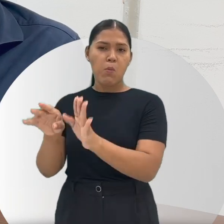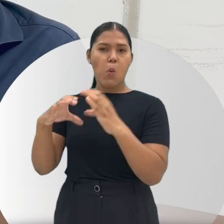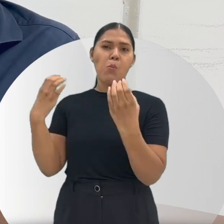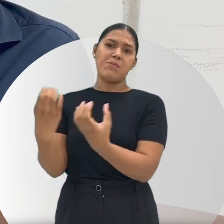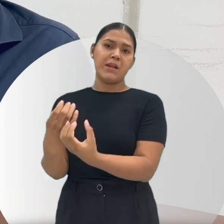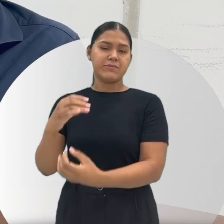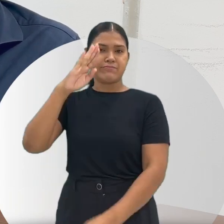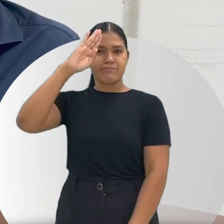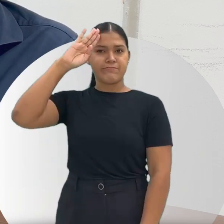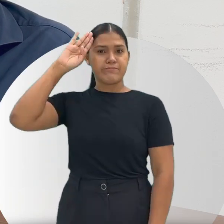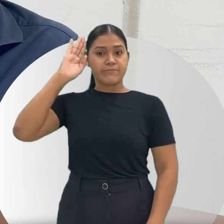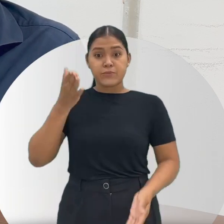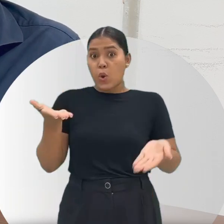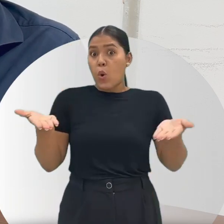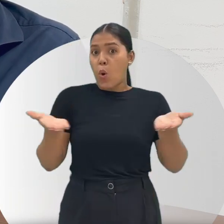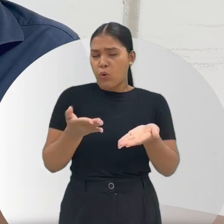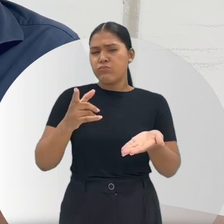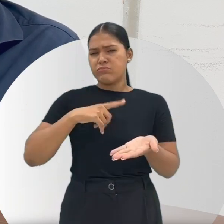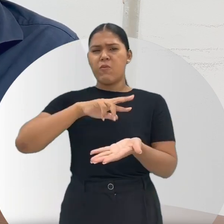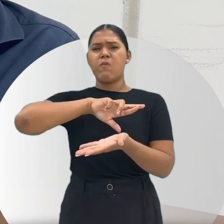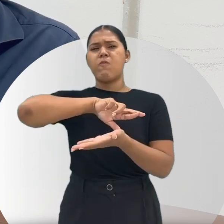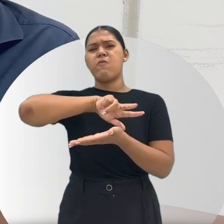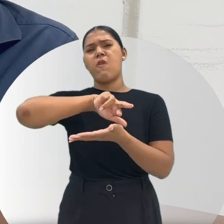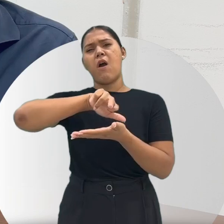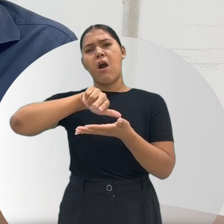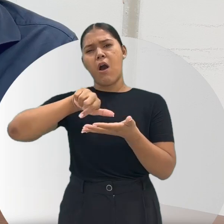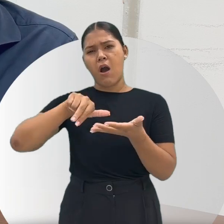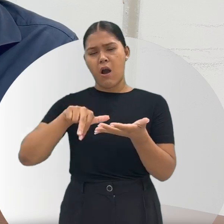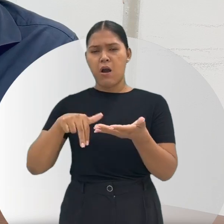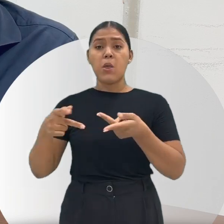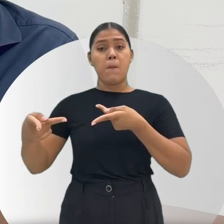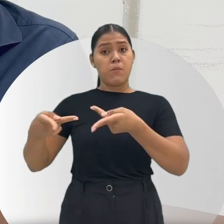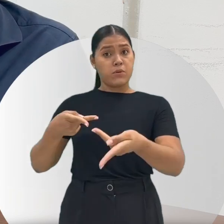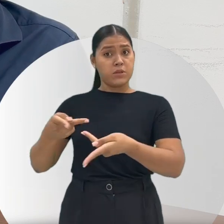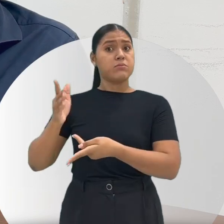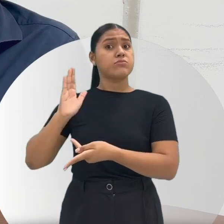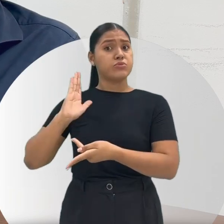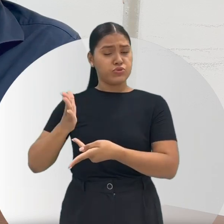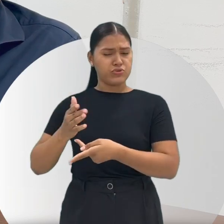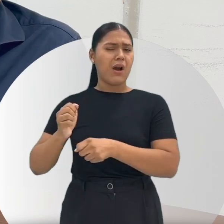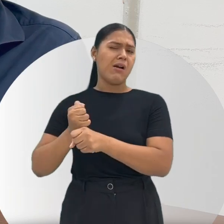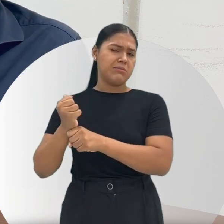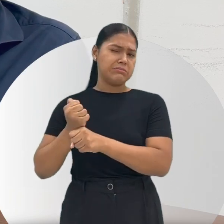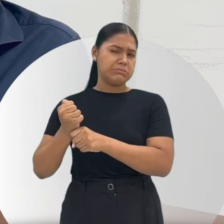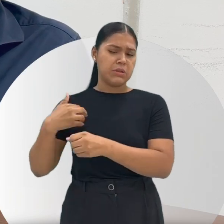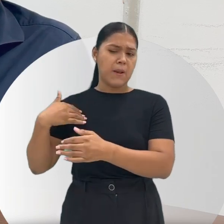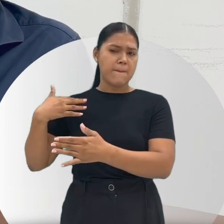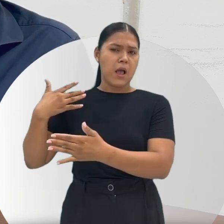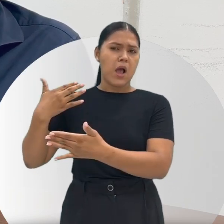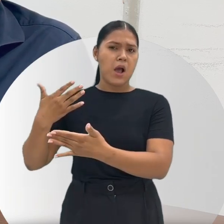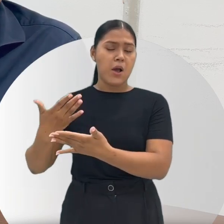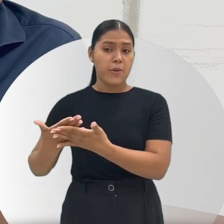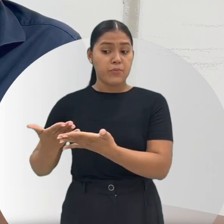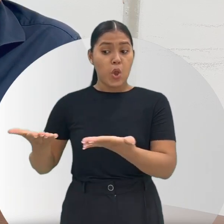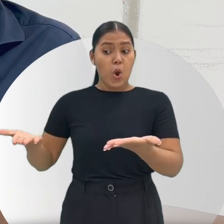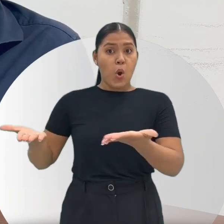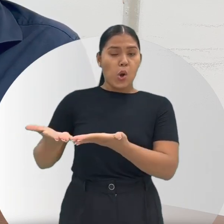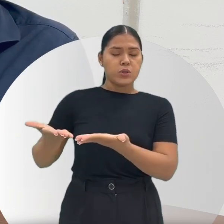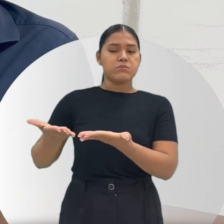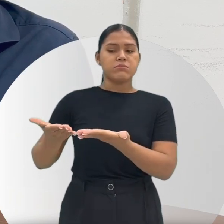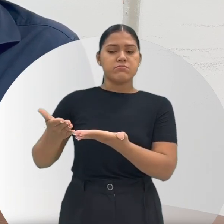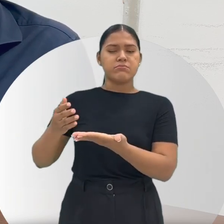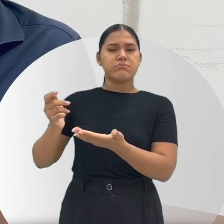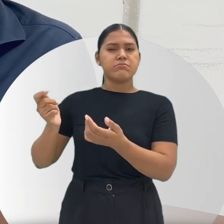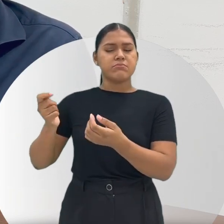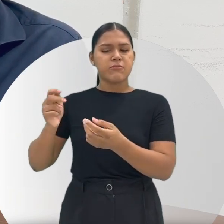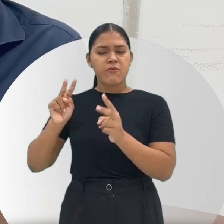temos uma série de programas institucionais que já estão em vigor já há diversos anos, e a gente a cada dia olha para eles com um olhar de como